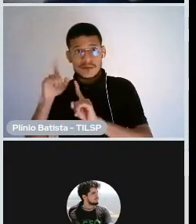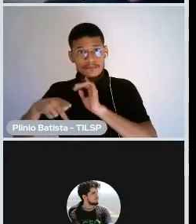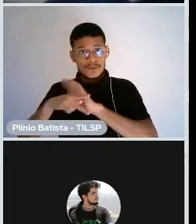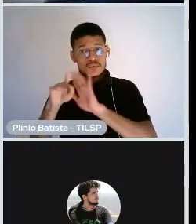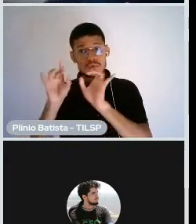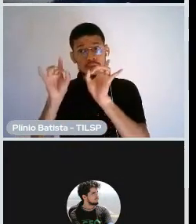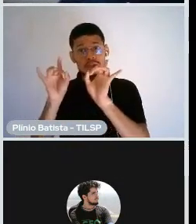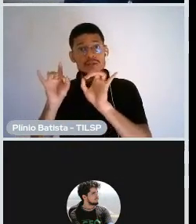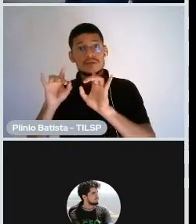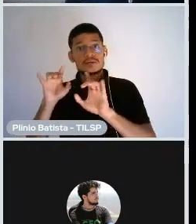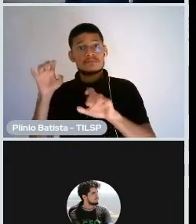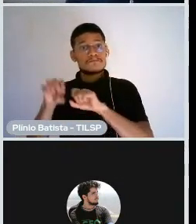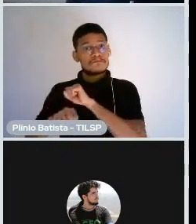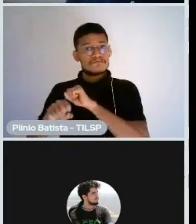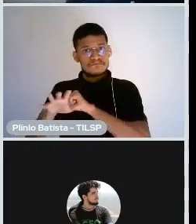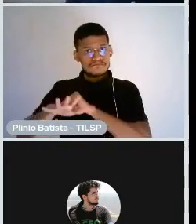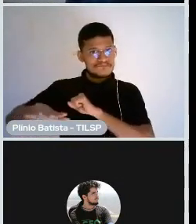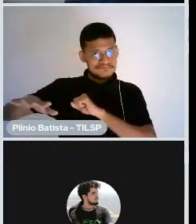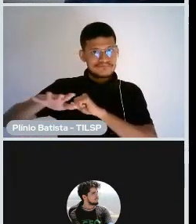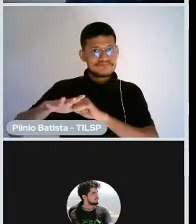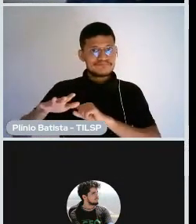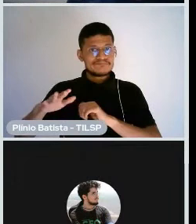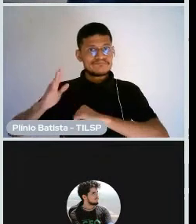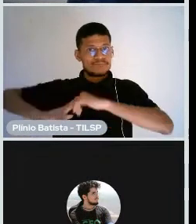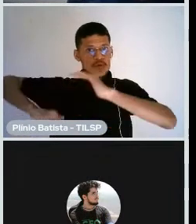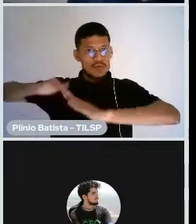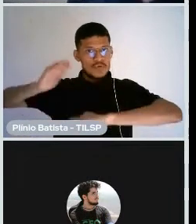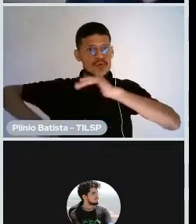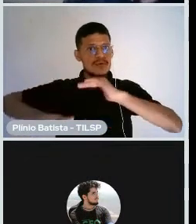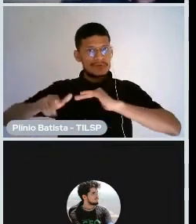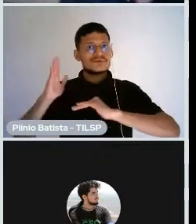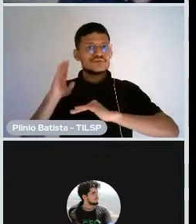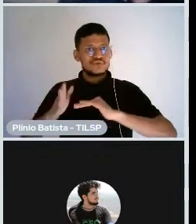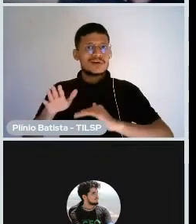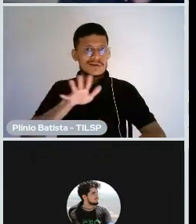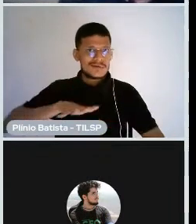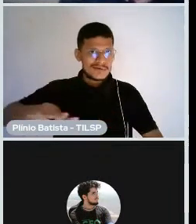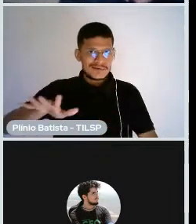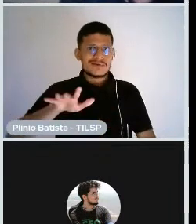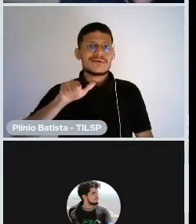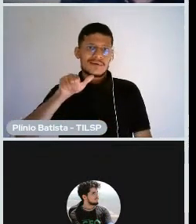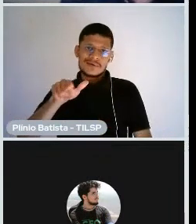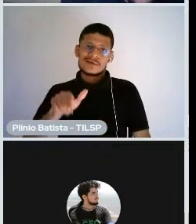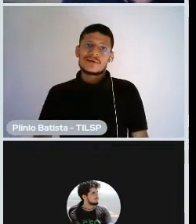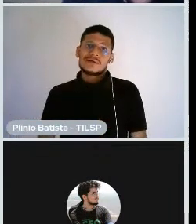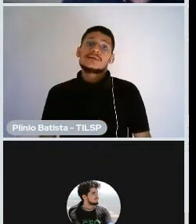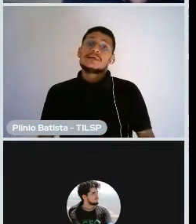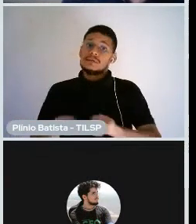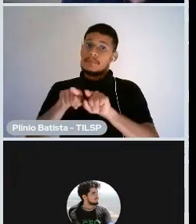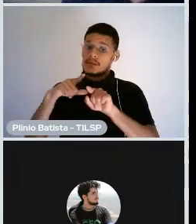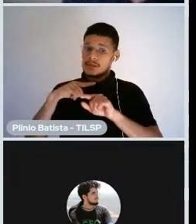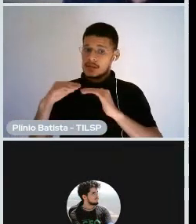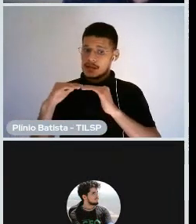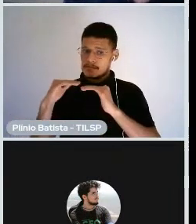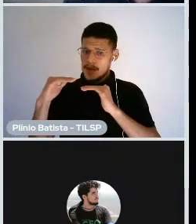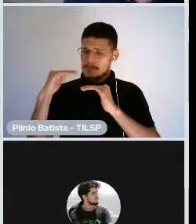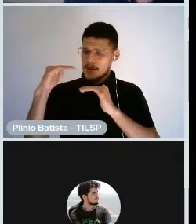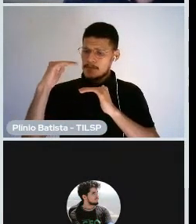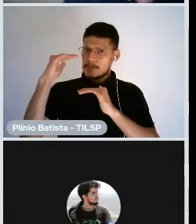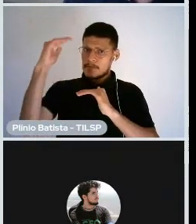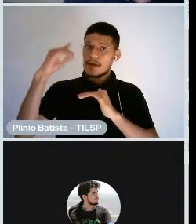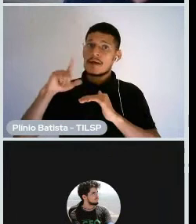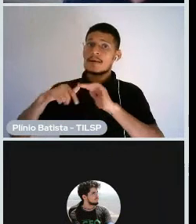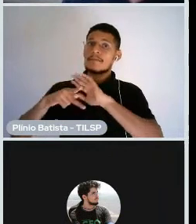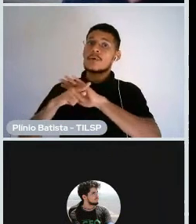Né? E, querendo ou não, por ser esse conceito de criar hierarquia, ele foi um conceito voltado muito para a